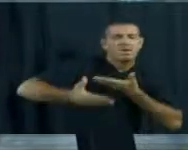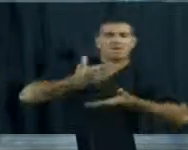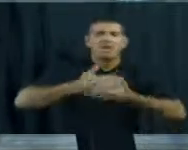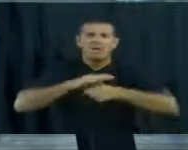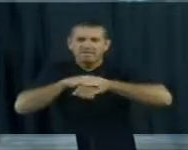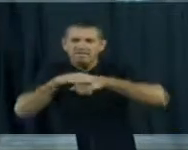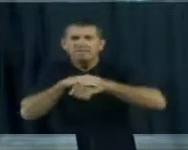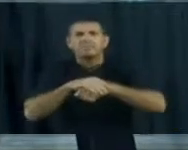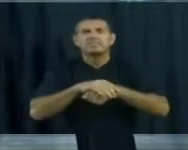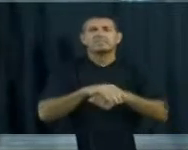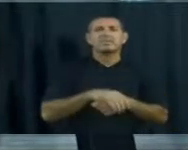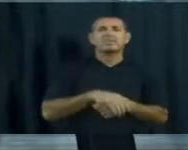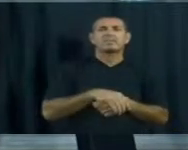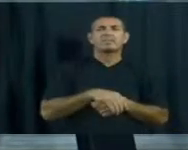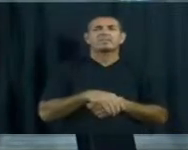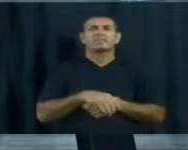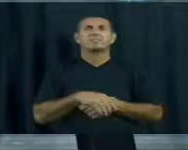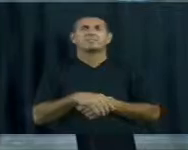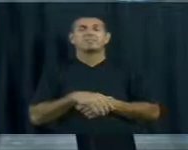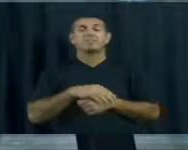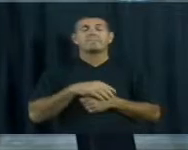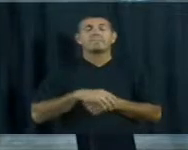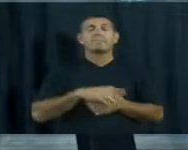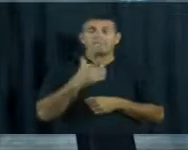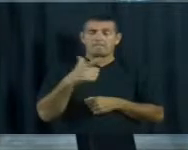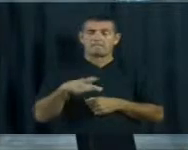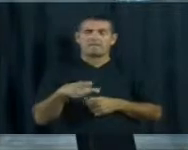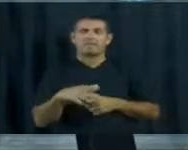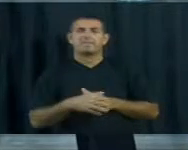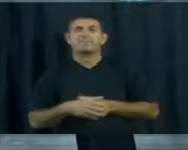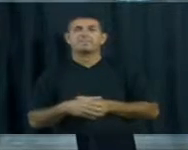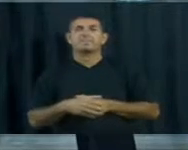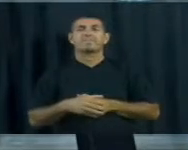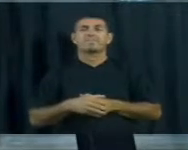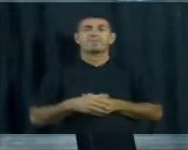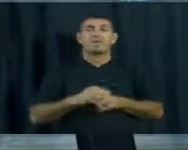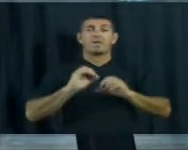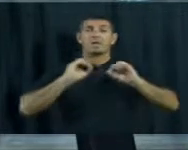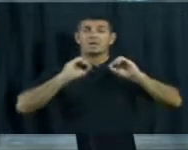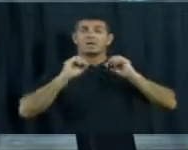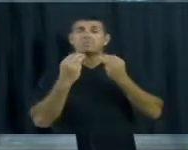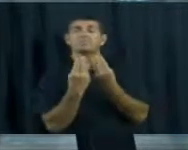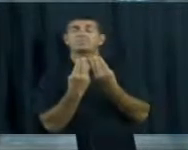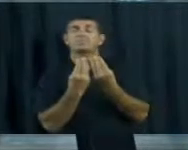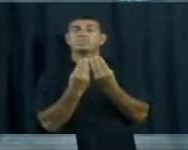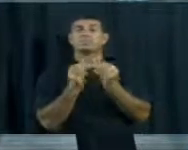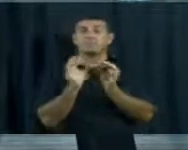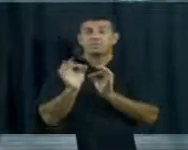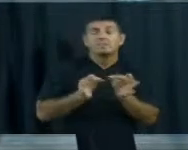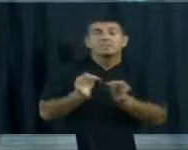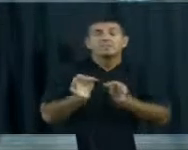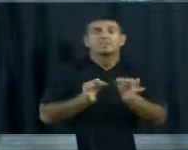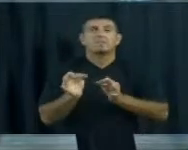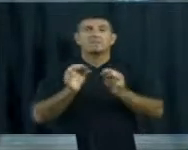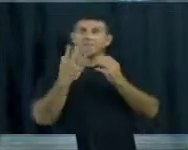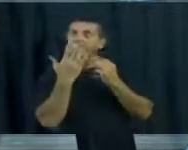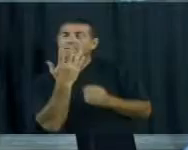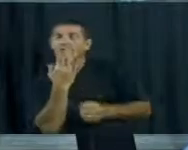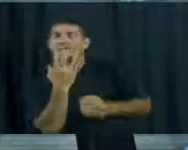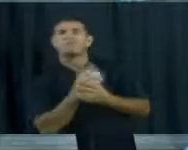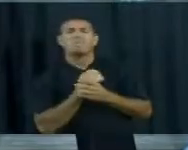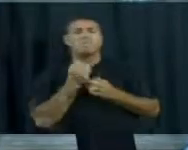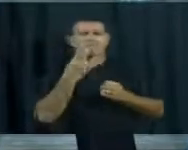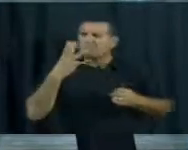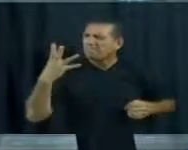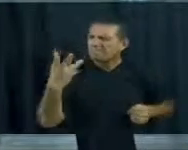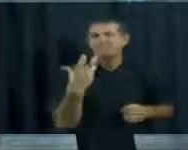essa questão. Também trazemos essa questão das oficinas de carnaval. Não sei se o senhor ficou sabendo. As oficinas de carnaval foi sensacional.